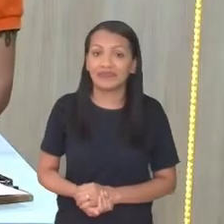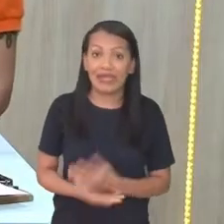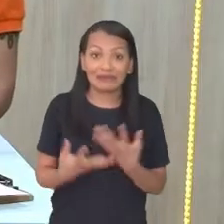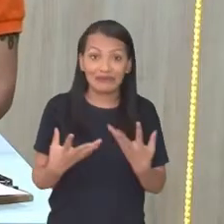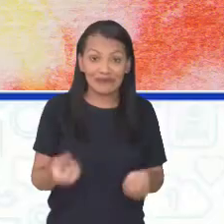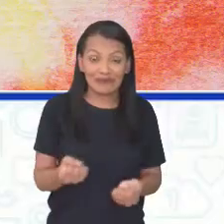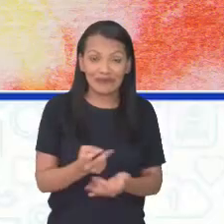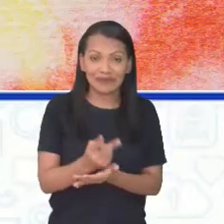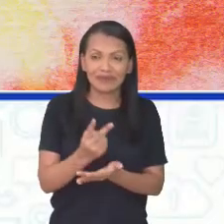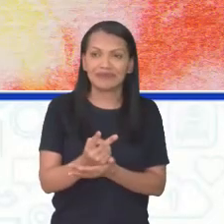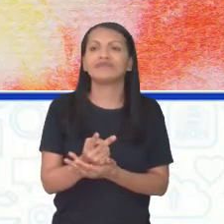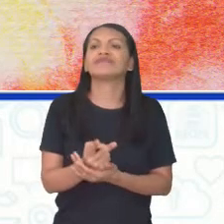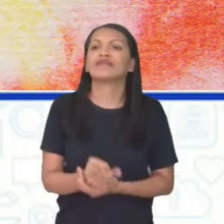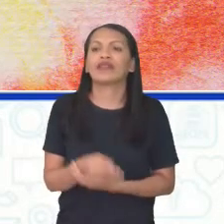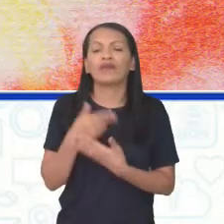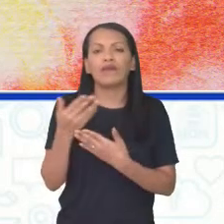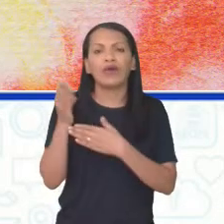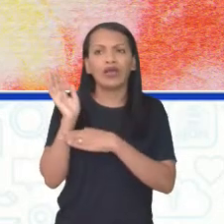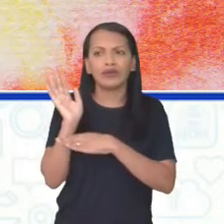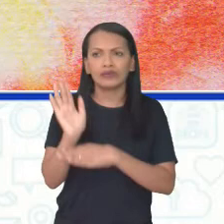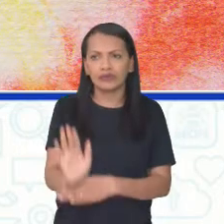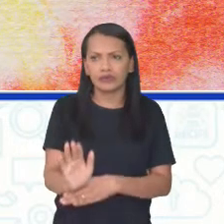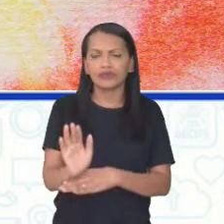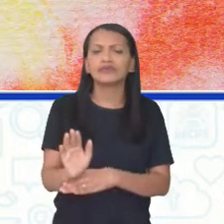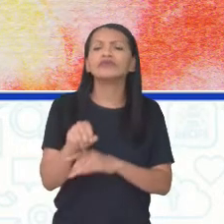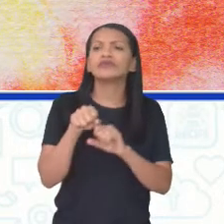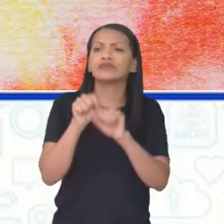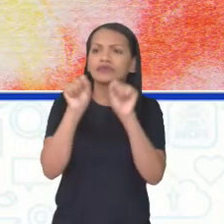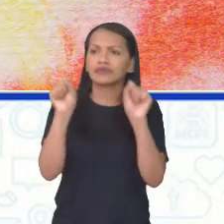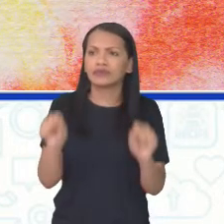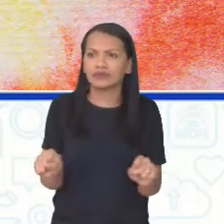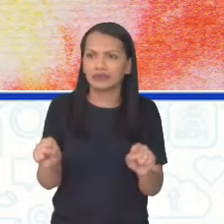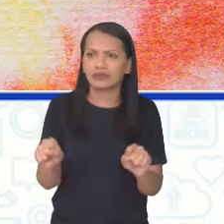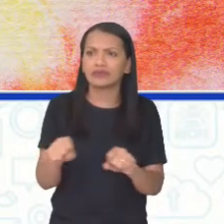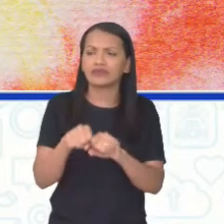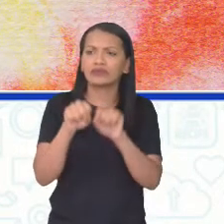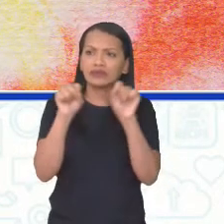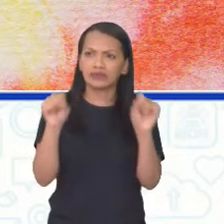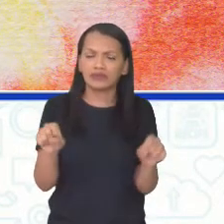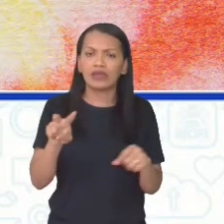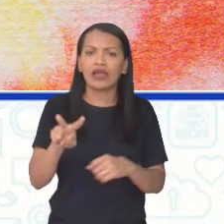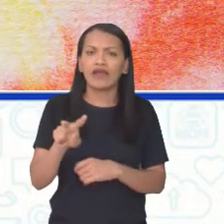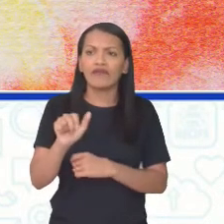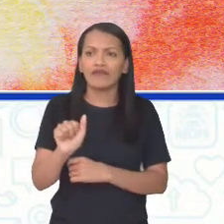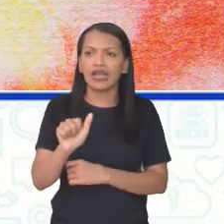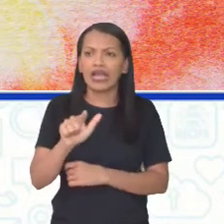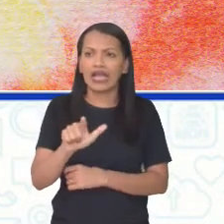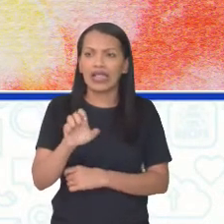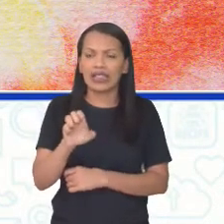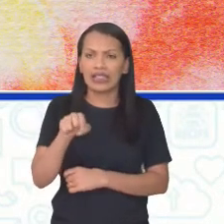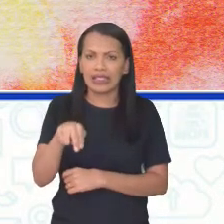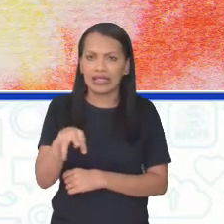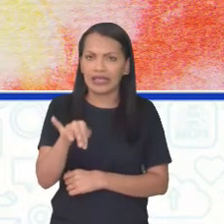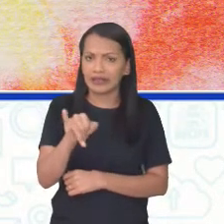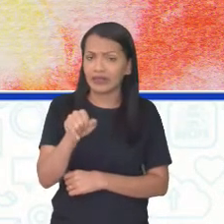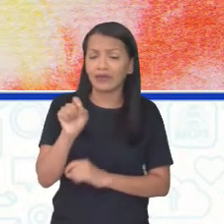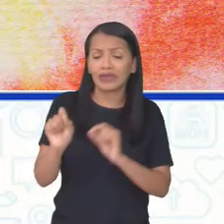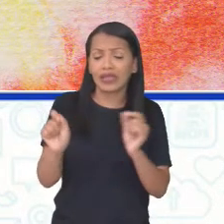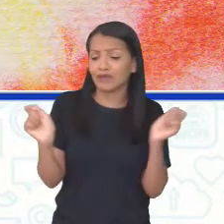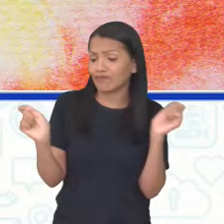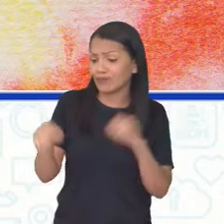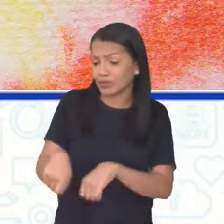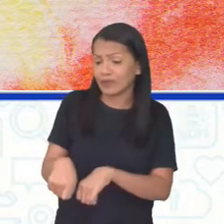lá. Embora ajudasse, o sistema do Valentin, eu vou falar só o primeiro nome, não permitia que os alunos